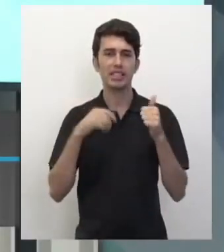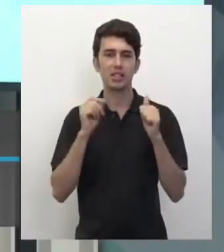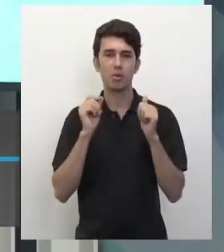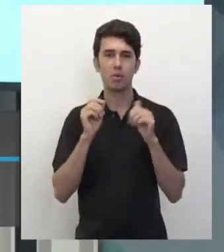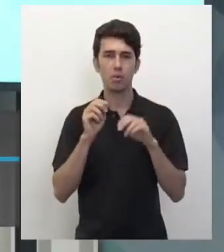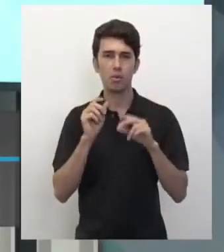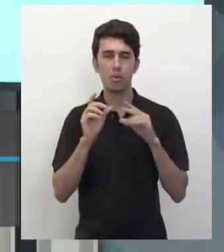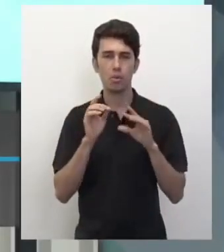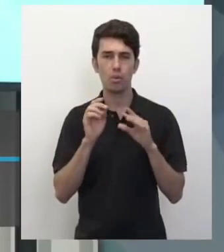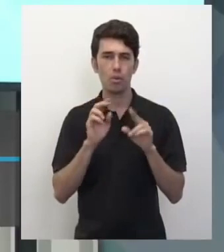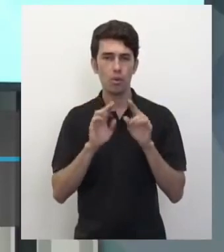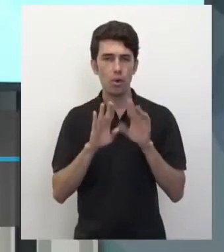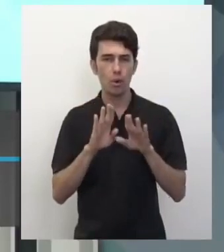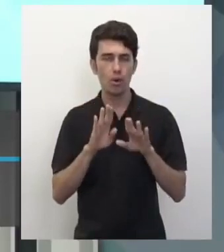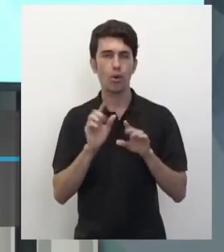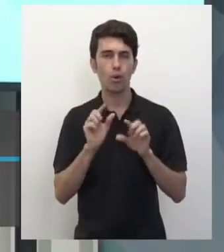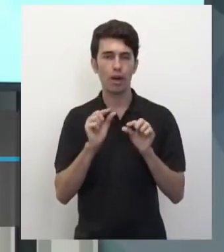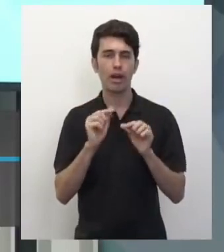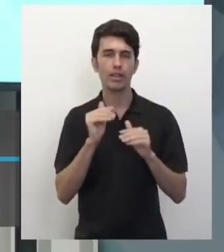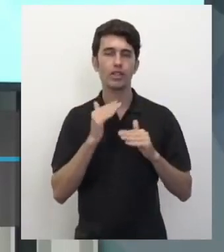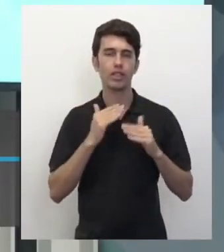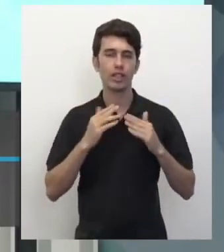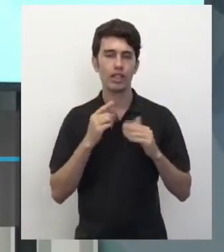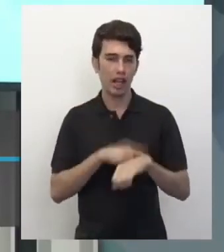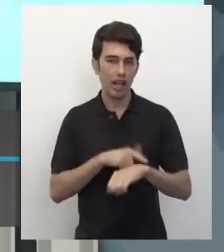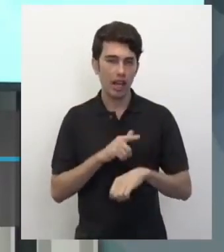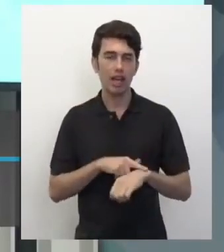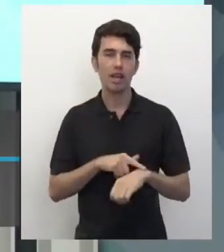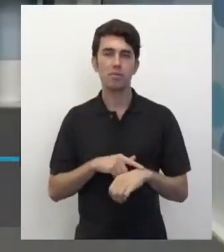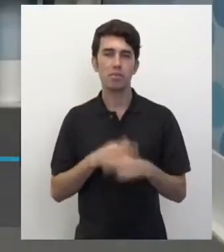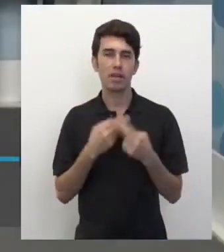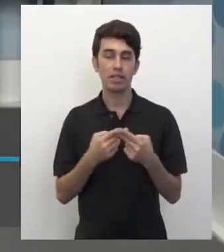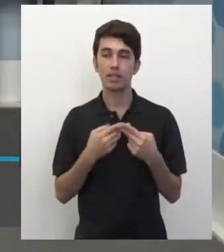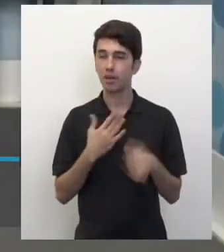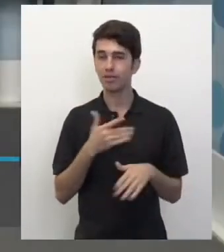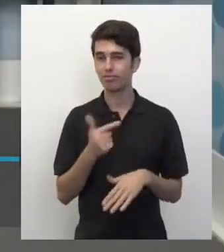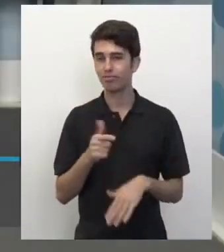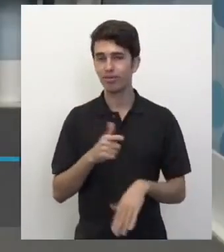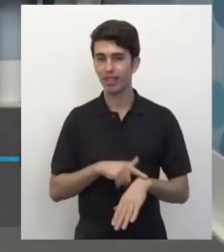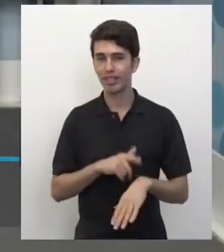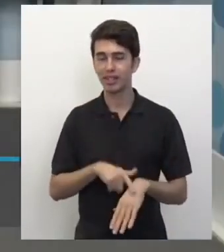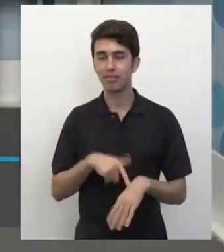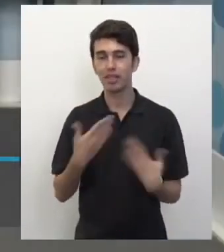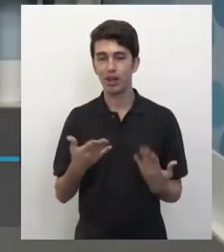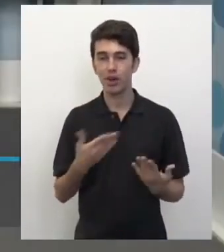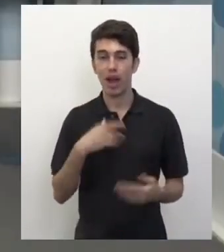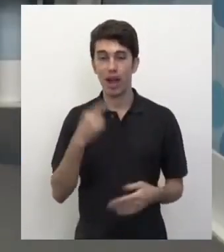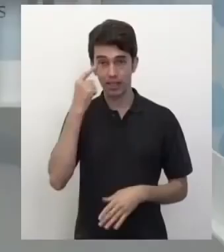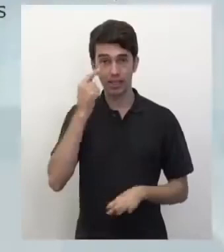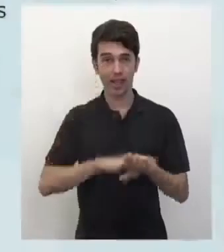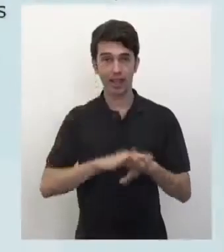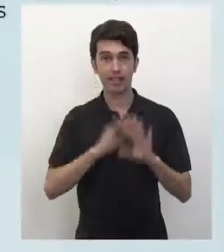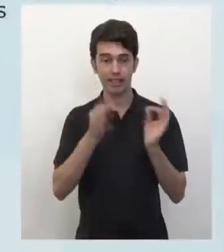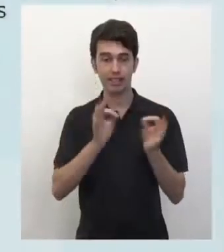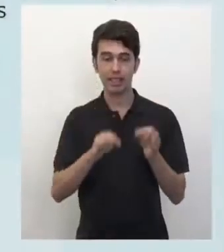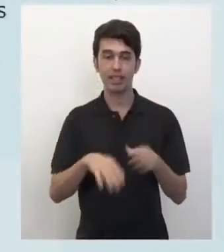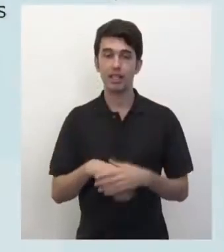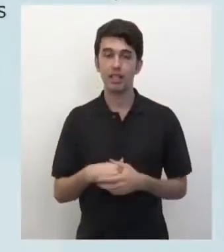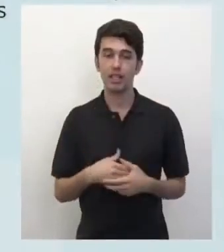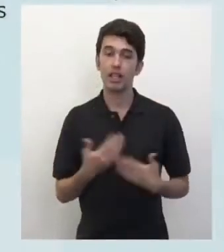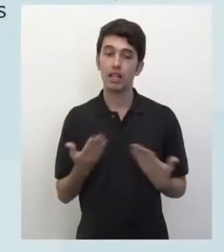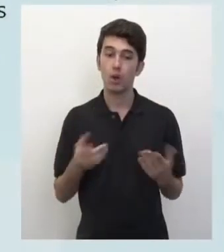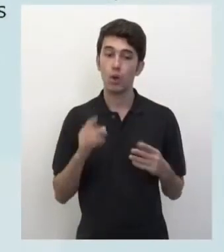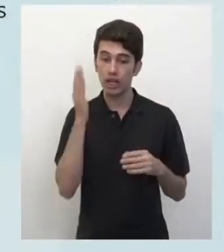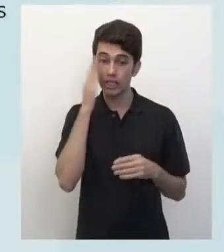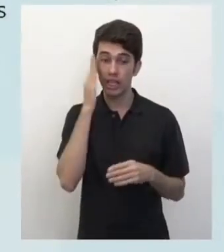um pouquinho mais de tempo, né? Um pouquinho de paciência, que infelizmente a gente acaba não tendo. Mas a ideia é justamente essa, né? Vamos lá subir a resposta? O que, que a gente sabe,